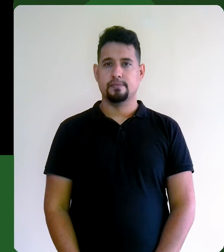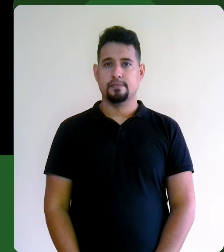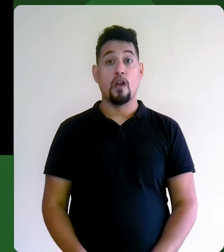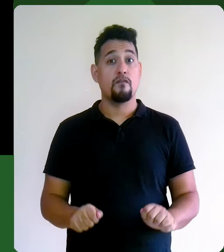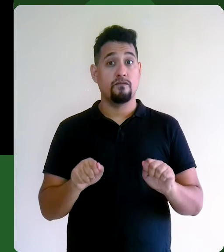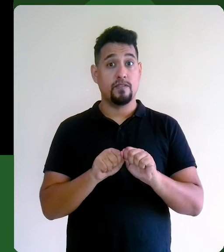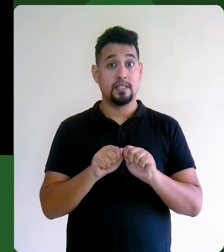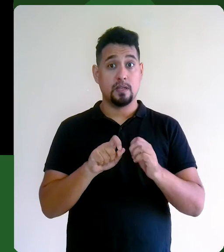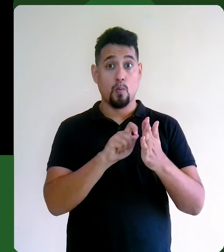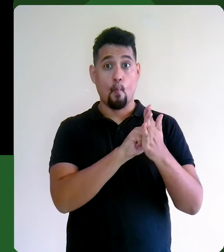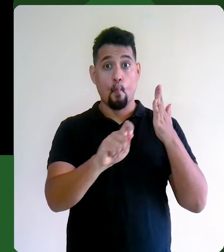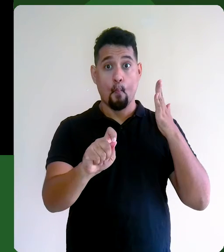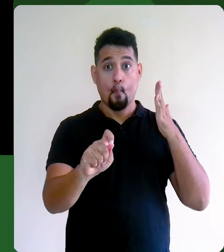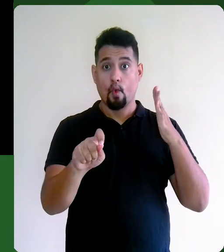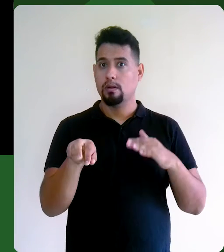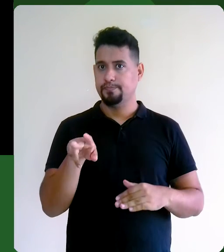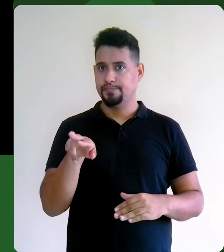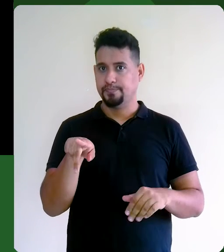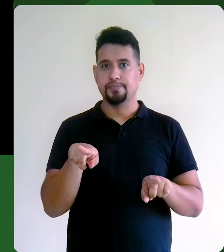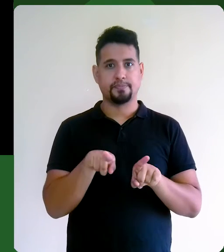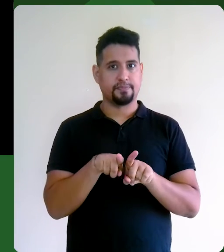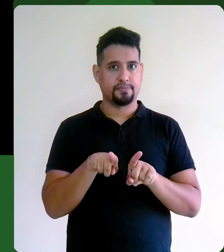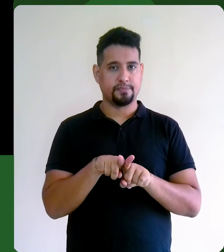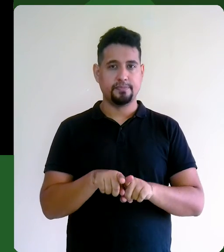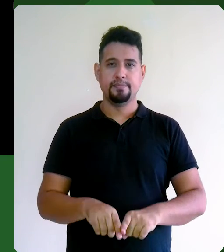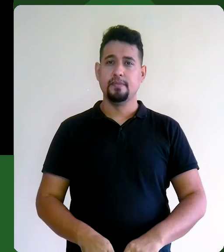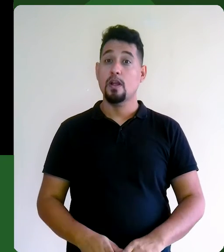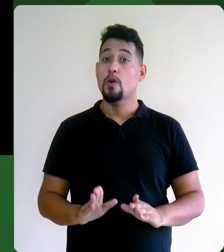Vou fazer outro traço reto aqui também.